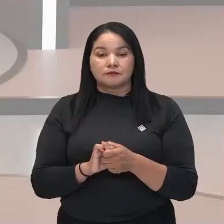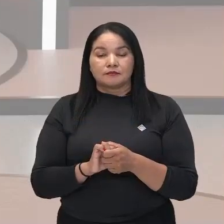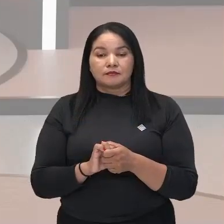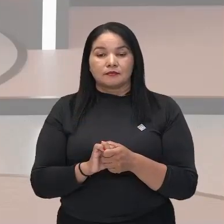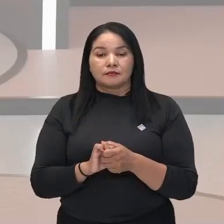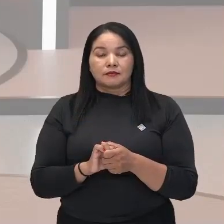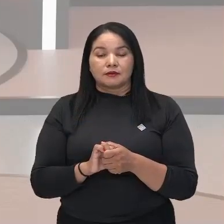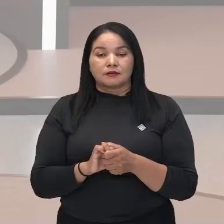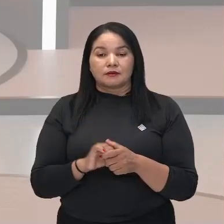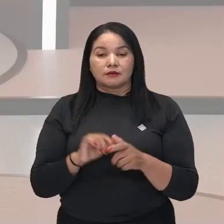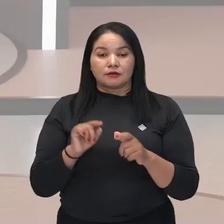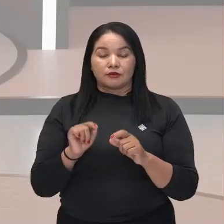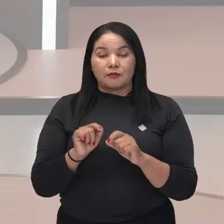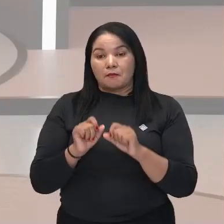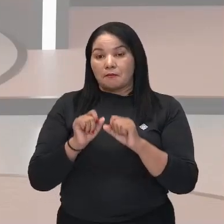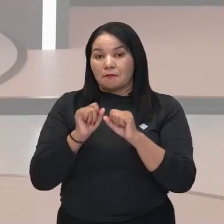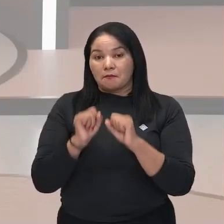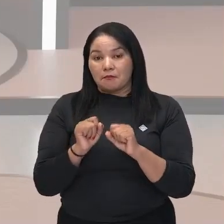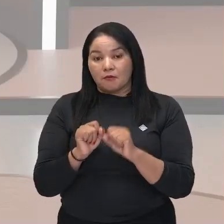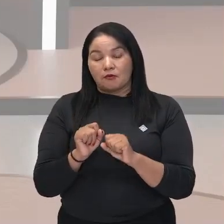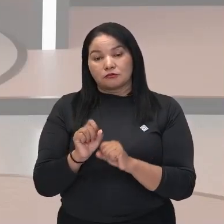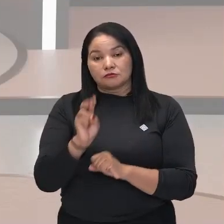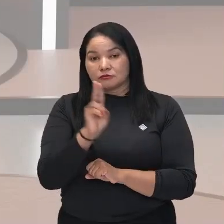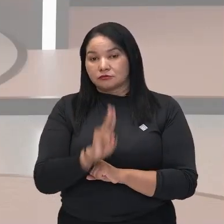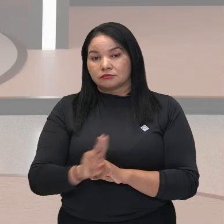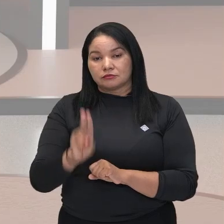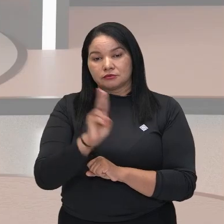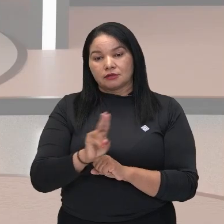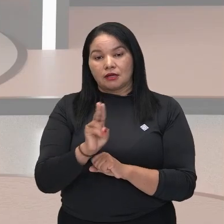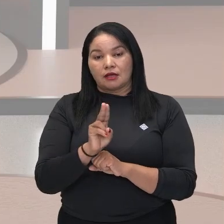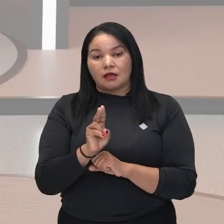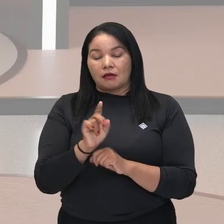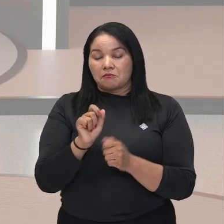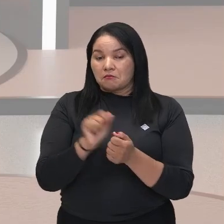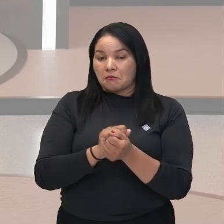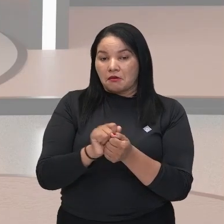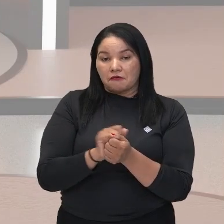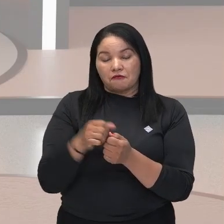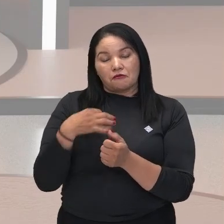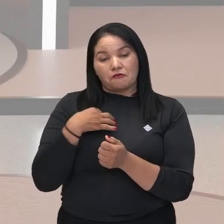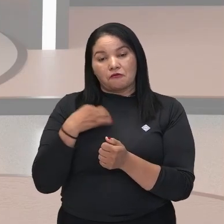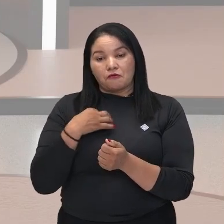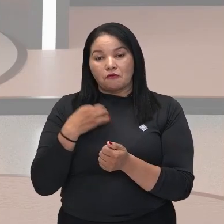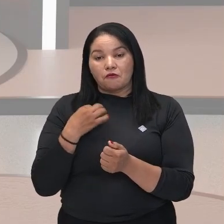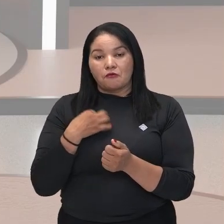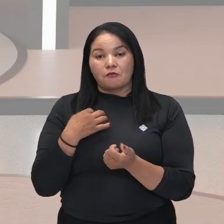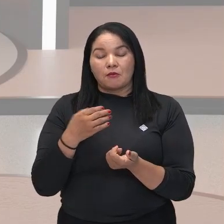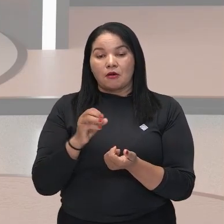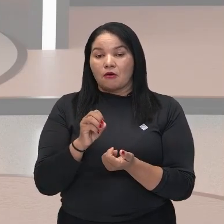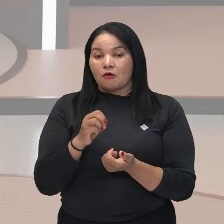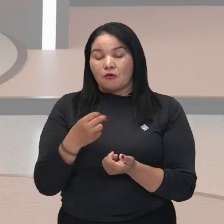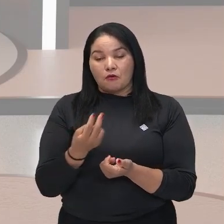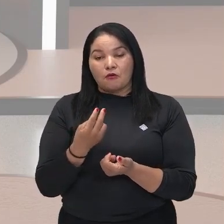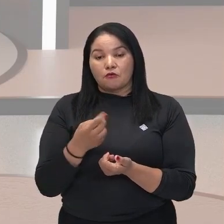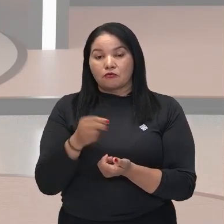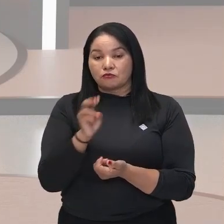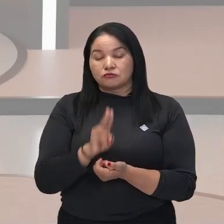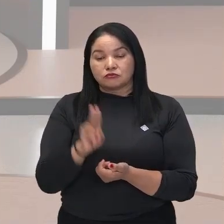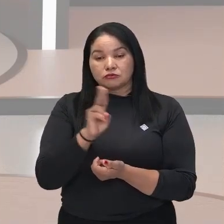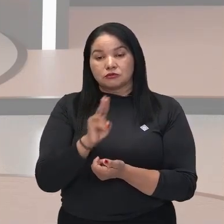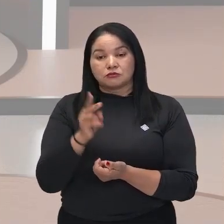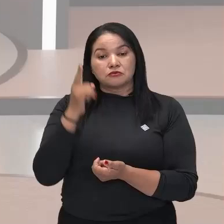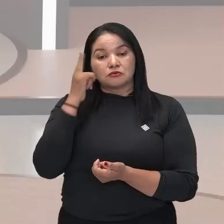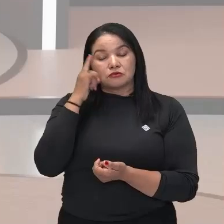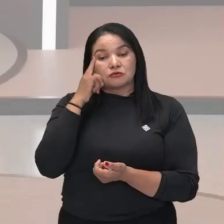situações em que pode ser utilizado para lavar roupa, né? Situações que a gente pode utilizar no nosso dia a dia, porém